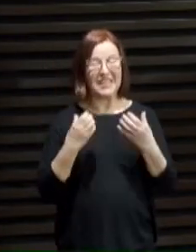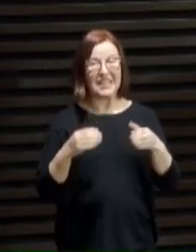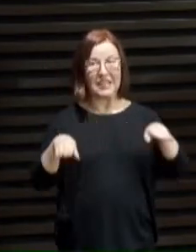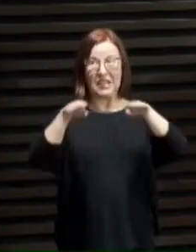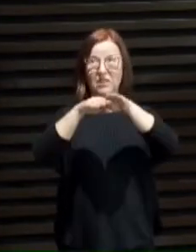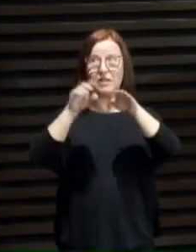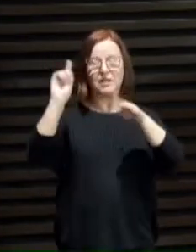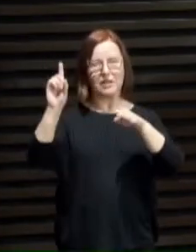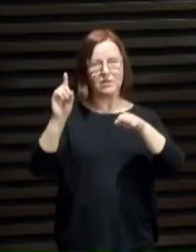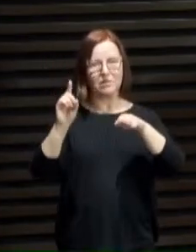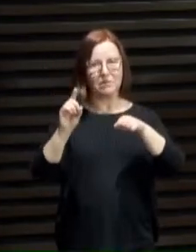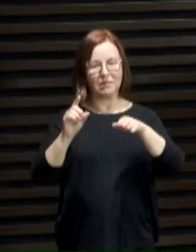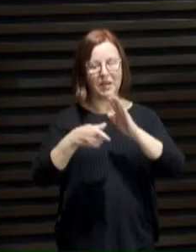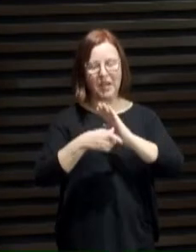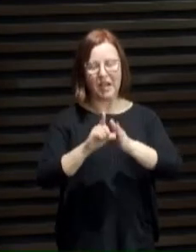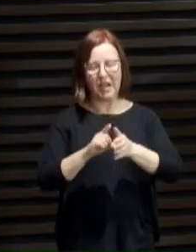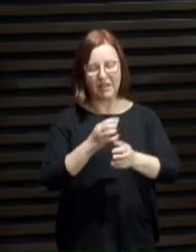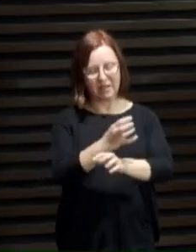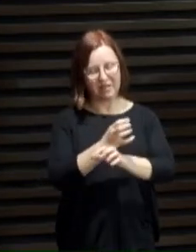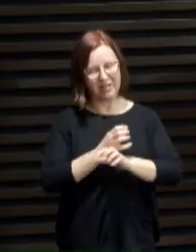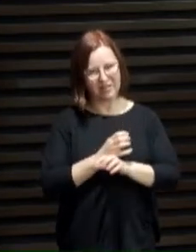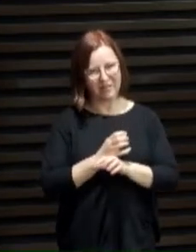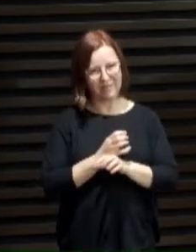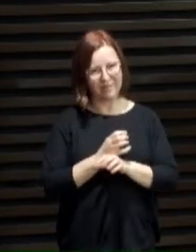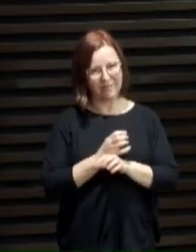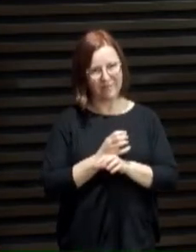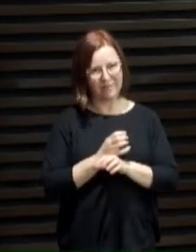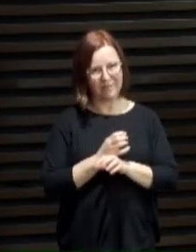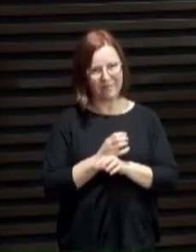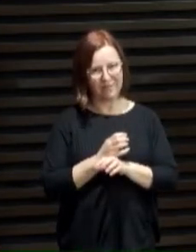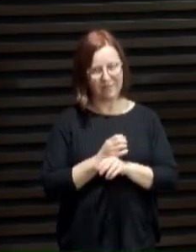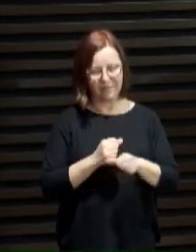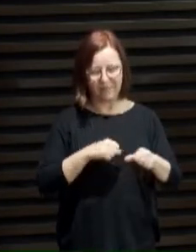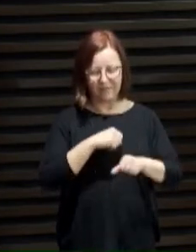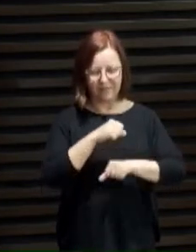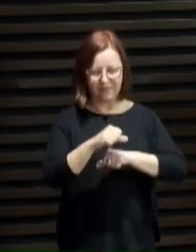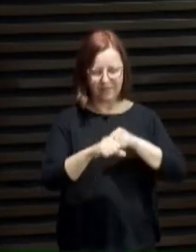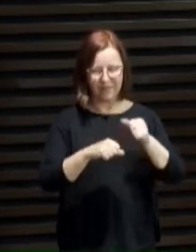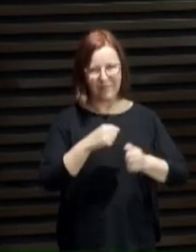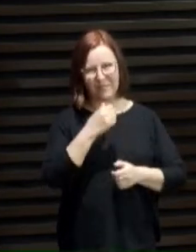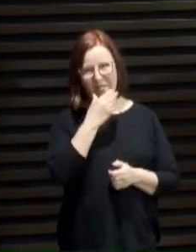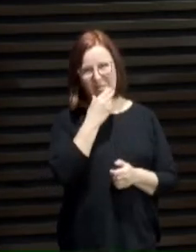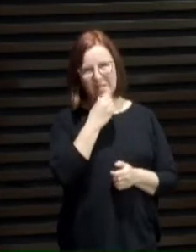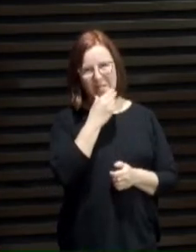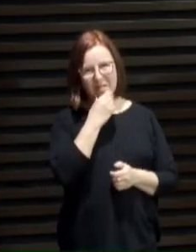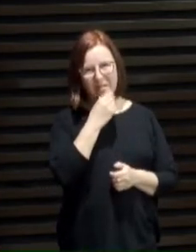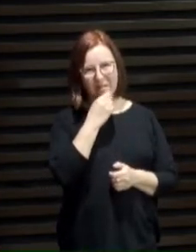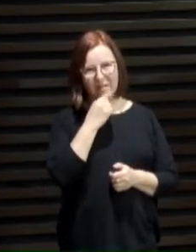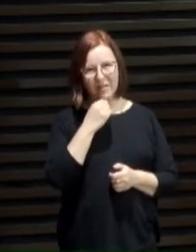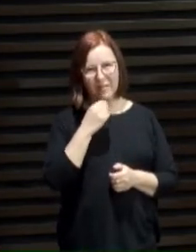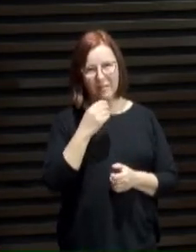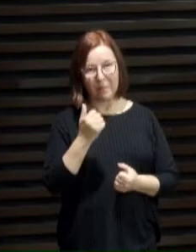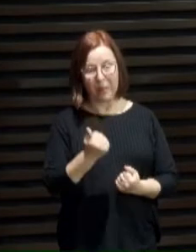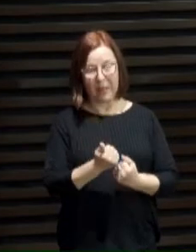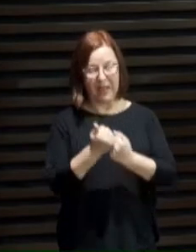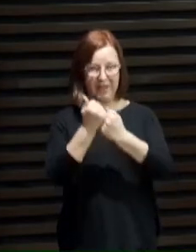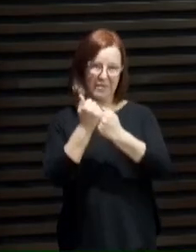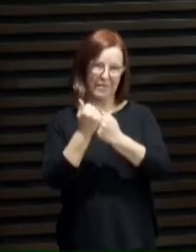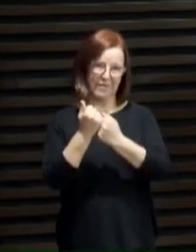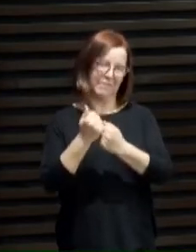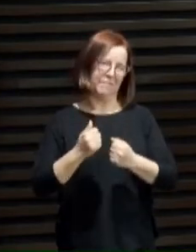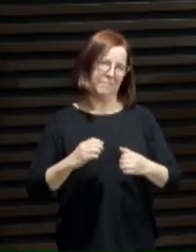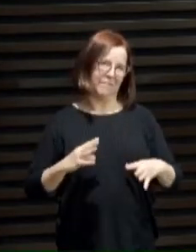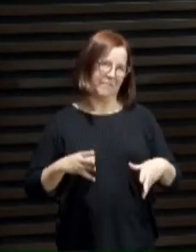esvaziou, tirando a sua capa, tornando-se em figura humana, em forma humana, assumindo a carne